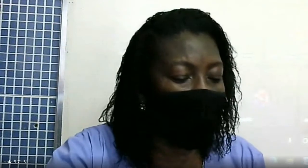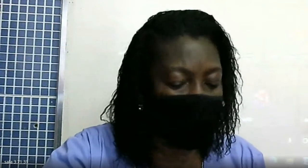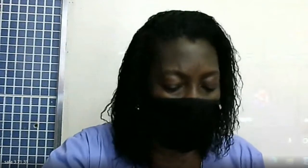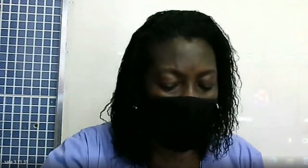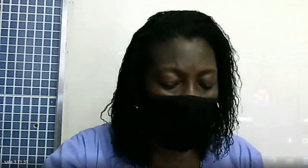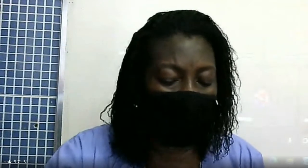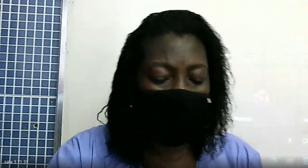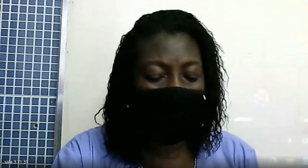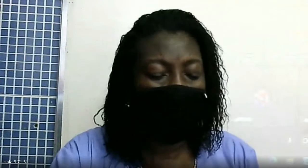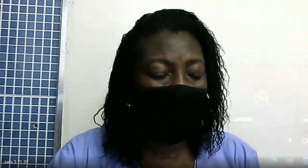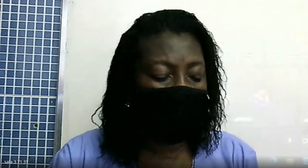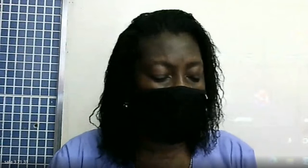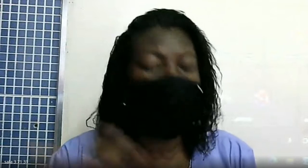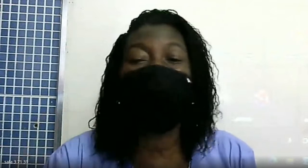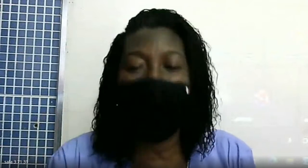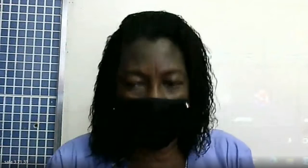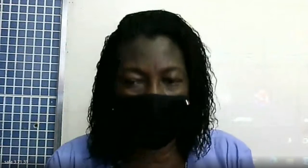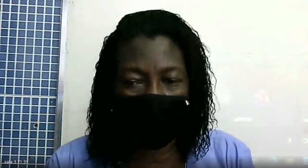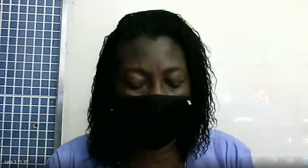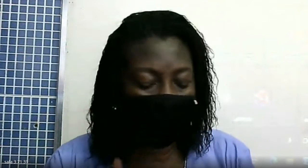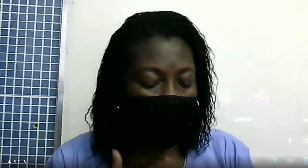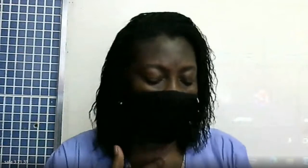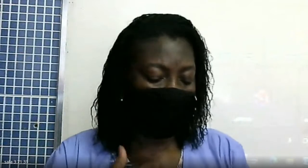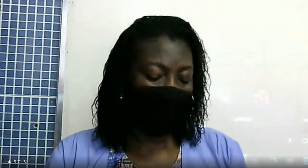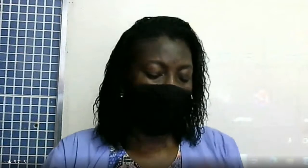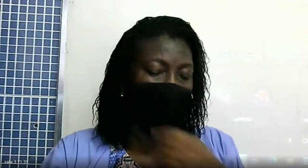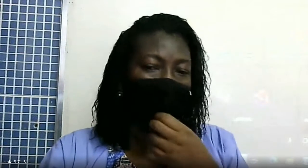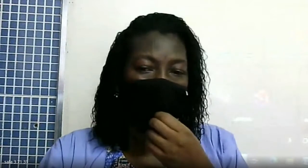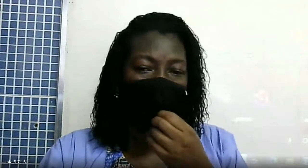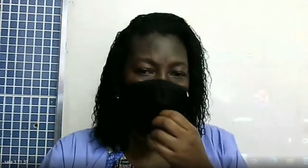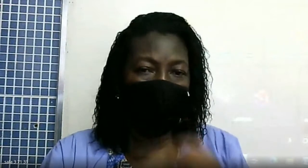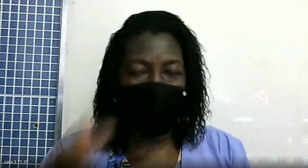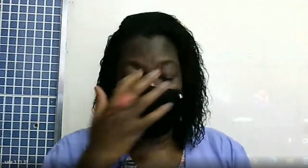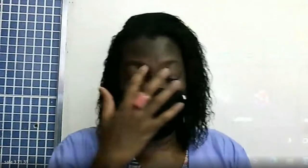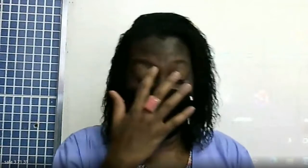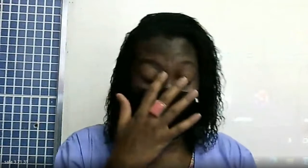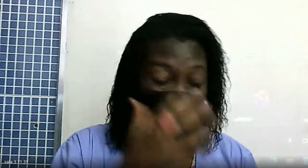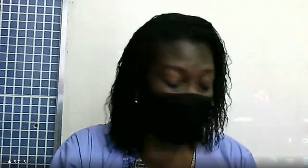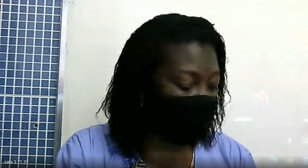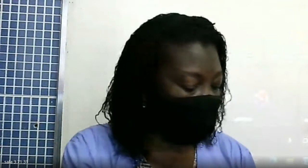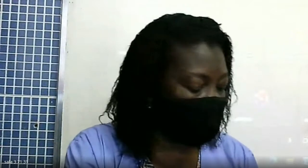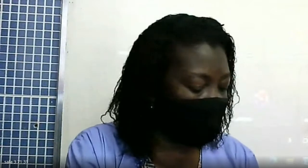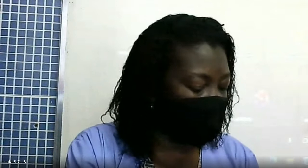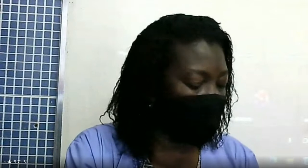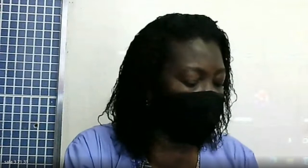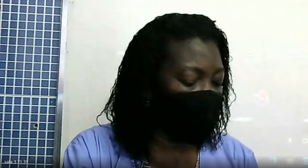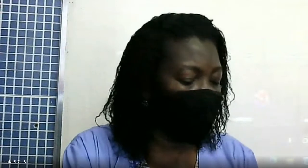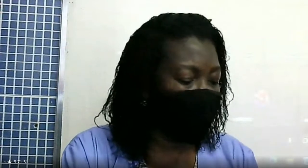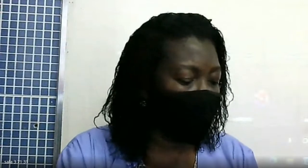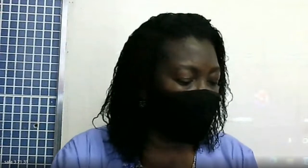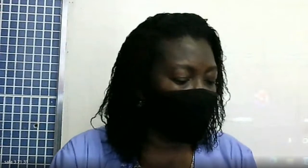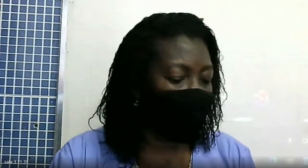o artista se mostrar. Tá? Então, eu quero mostrar para vocês. Chegando